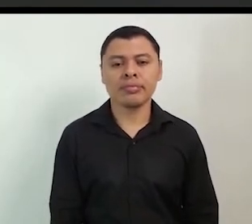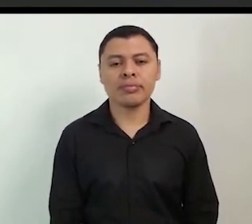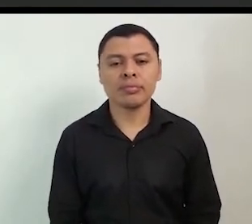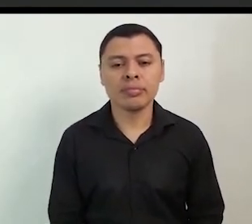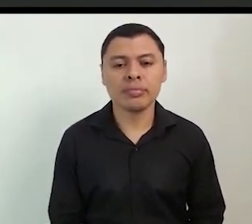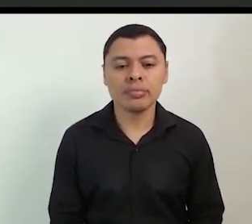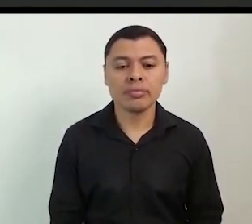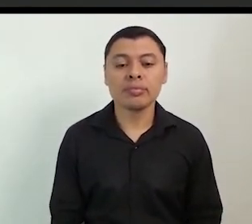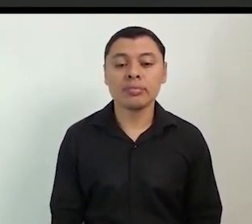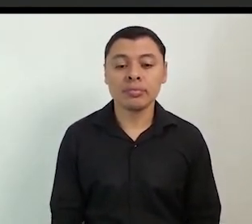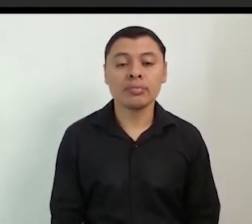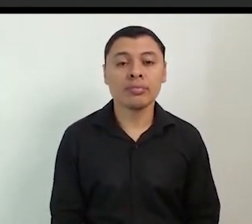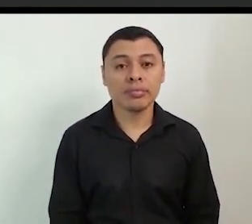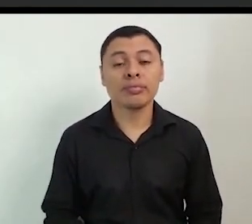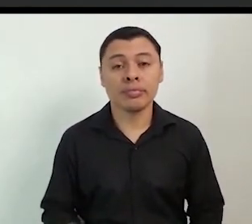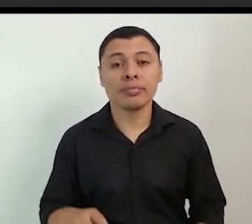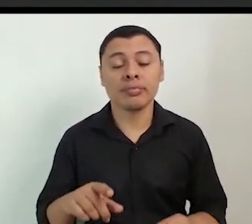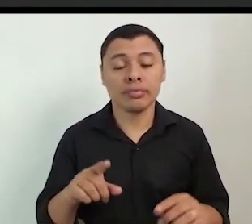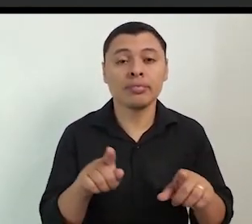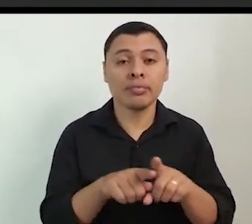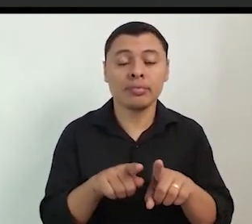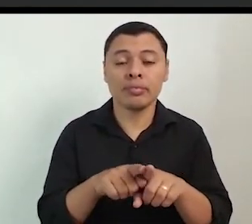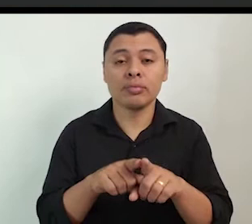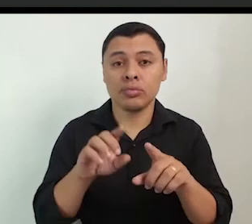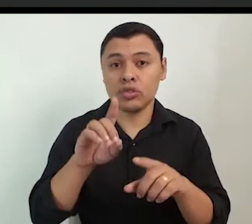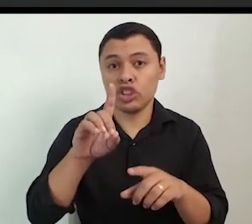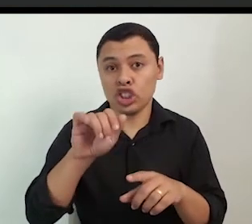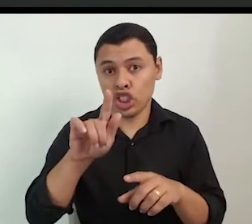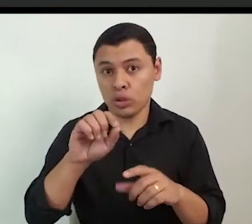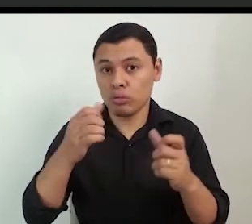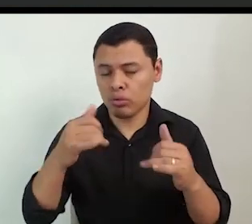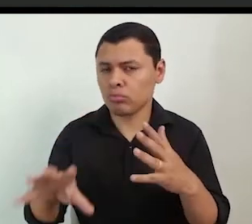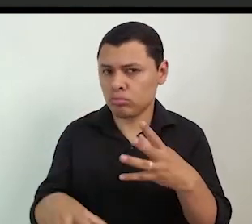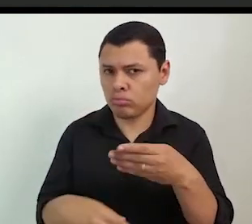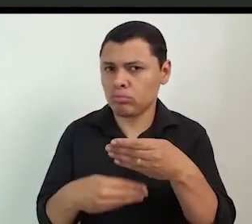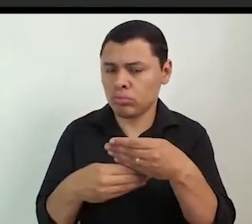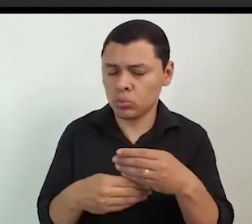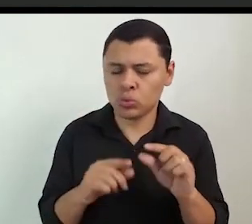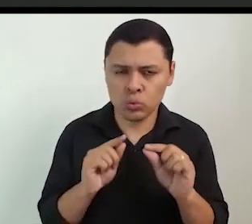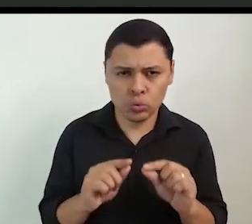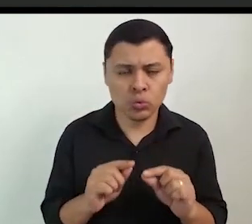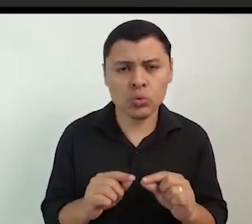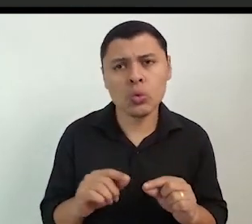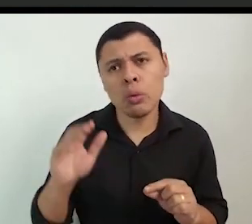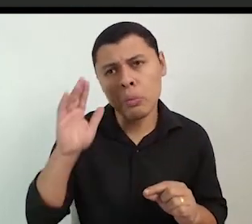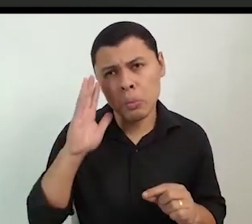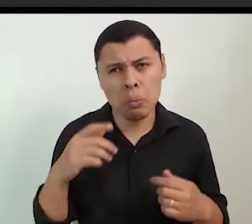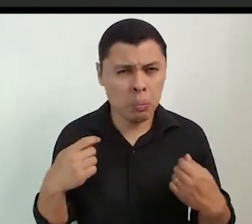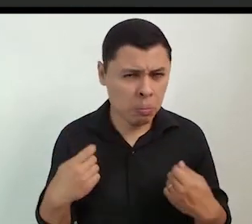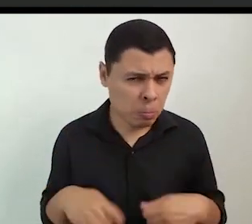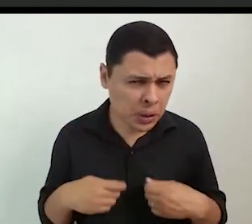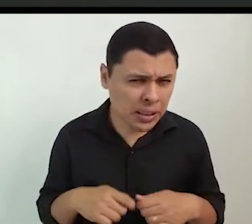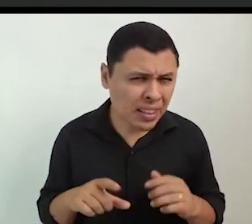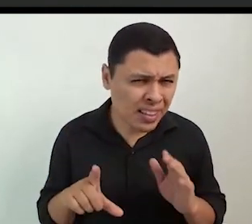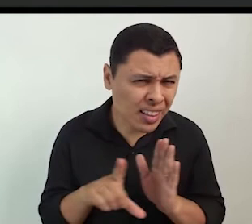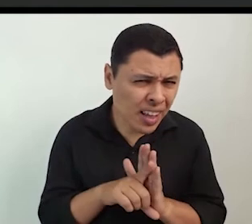O Diego falou que não precisaria, se a gente pensar, de uma legislação para contratar uma pessoa